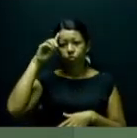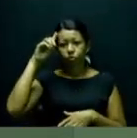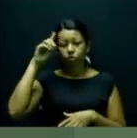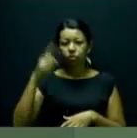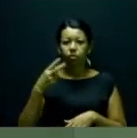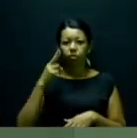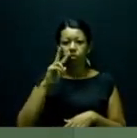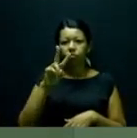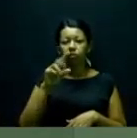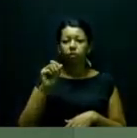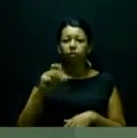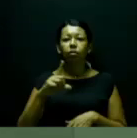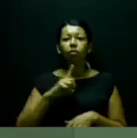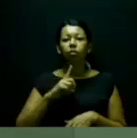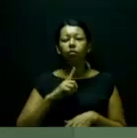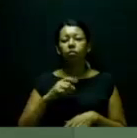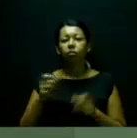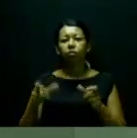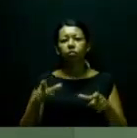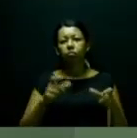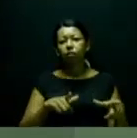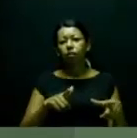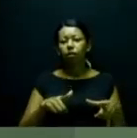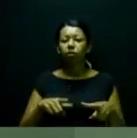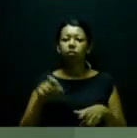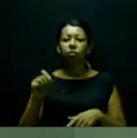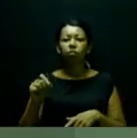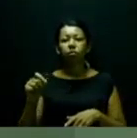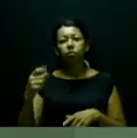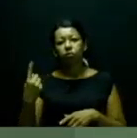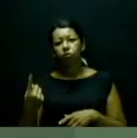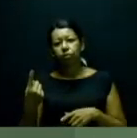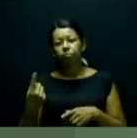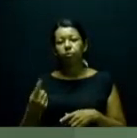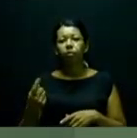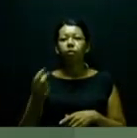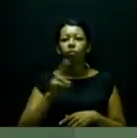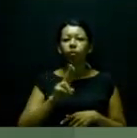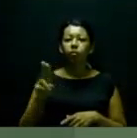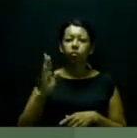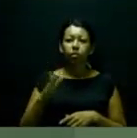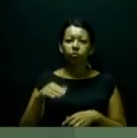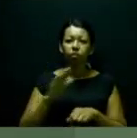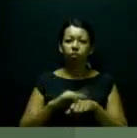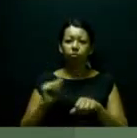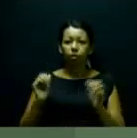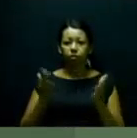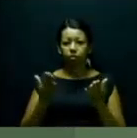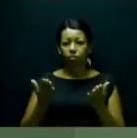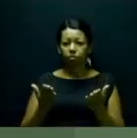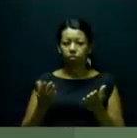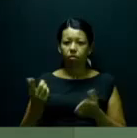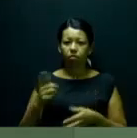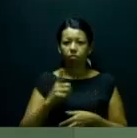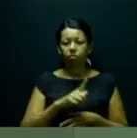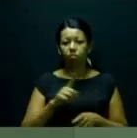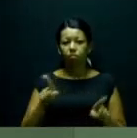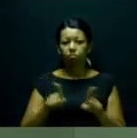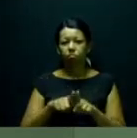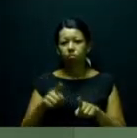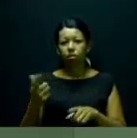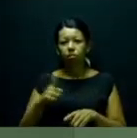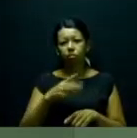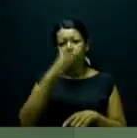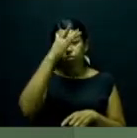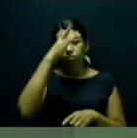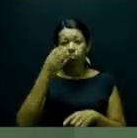olha, tiveram tantas vagas sobre o critério tal, e o meu nome já foi chamado agora, ou então tem tantas